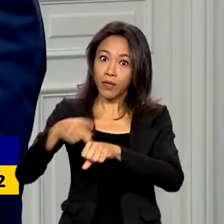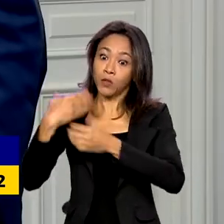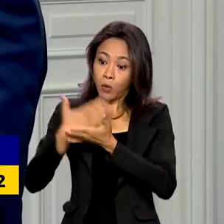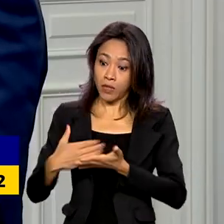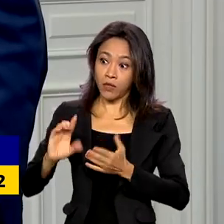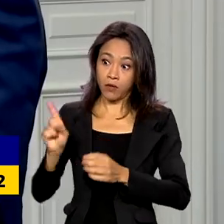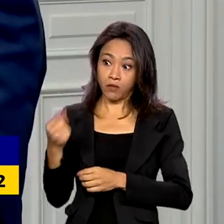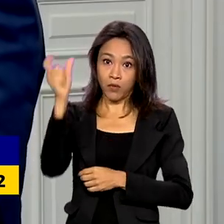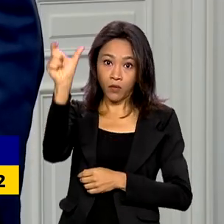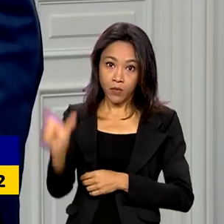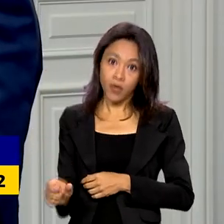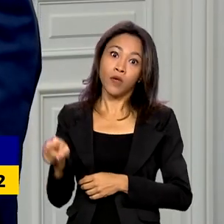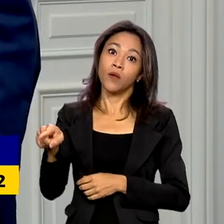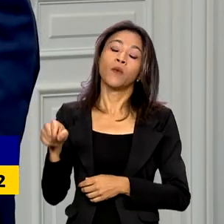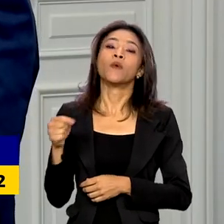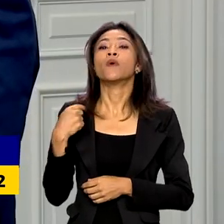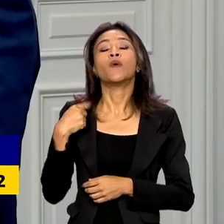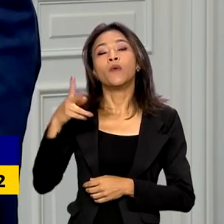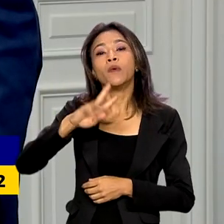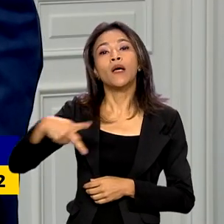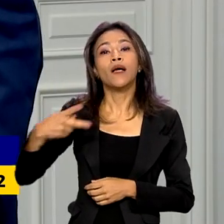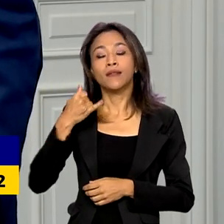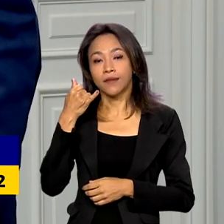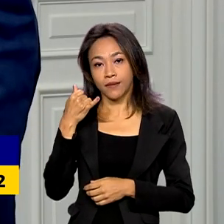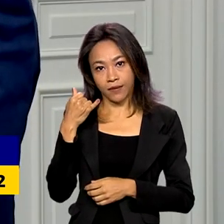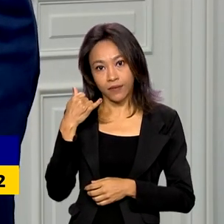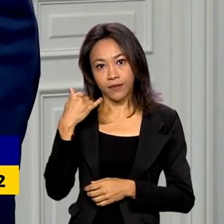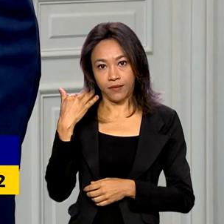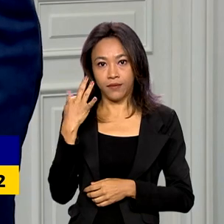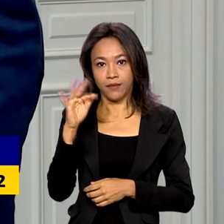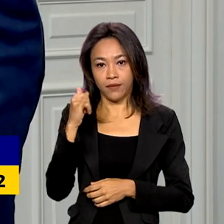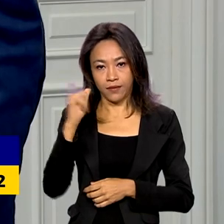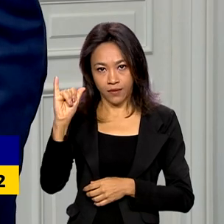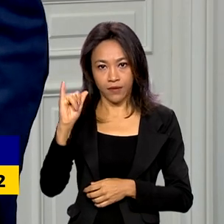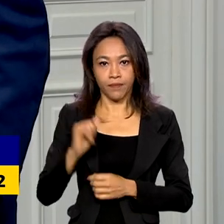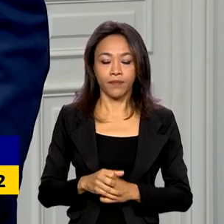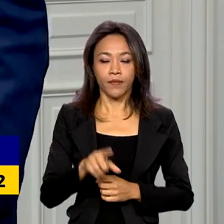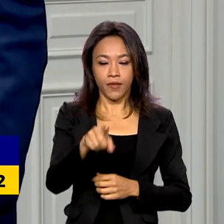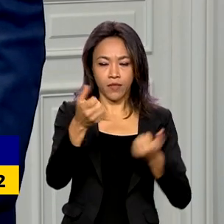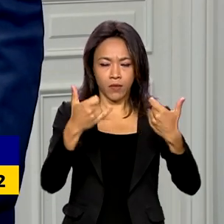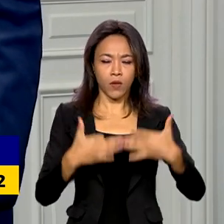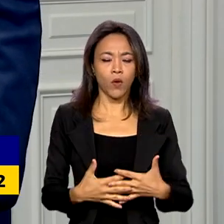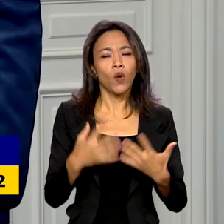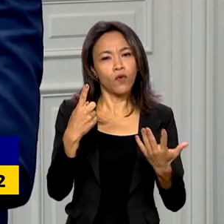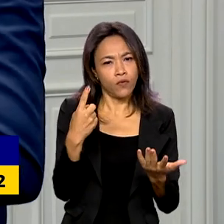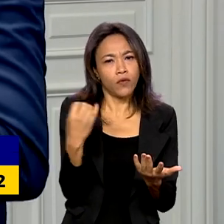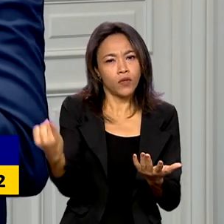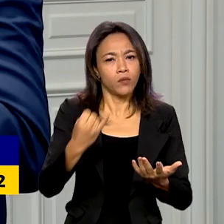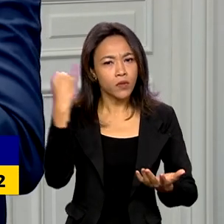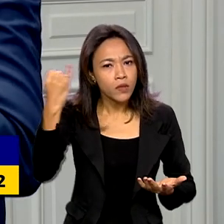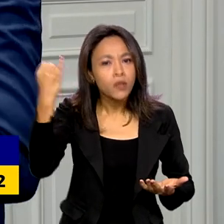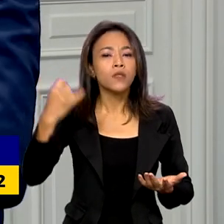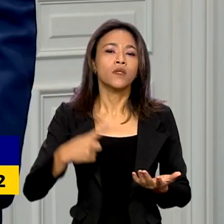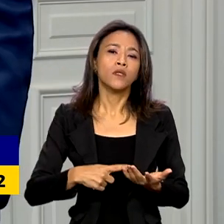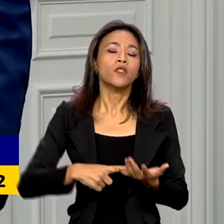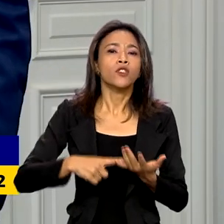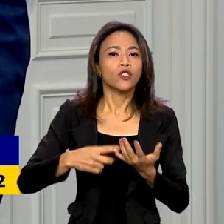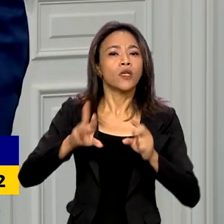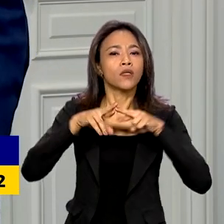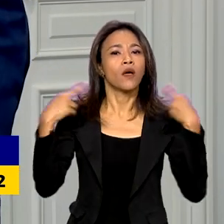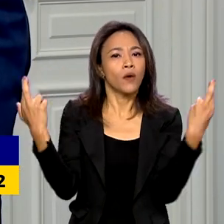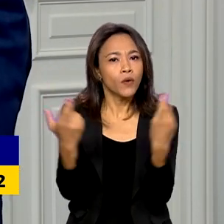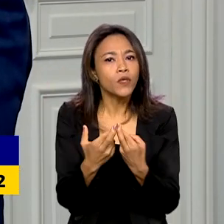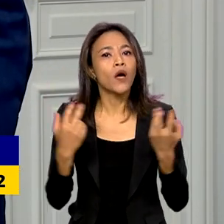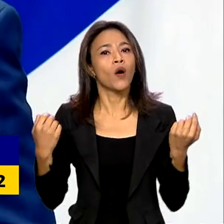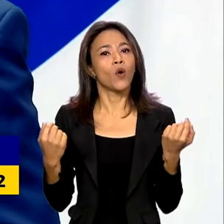Foi uma agenda necessária e muito produtiva para os futuros passos do Brasil na relação